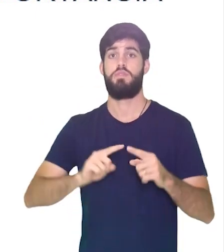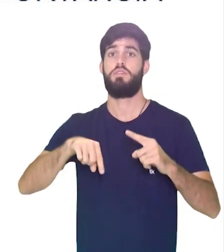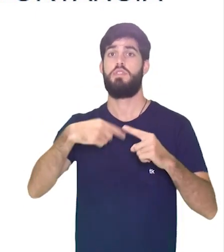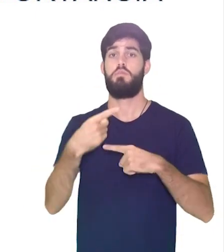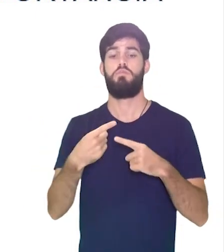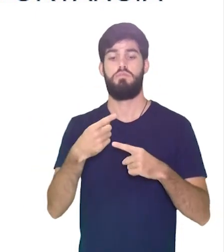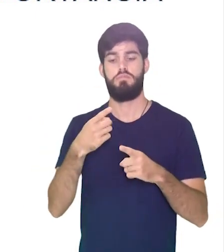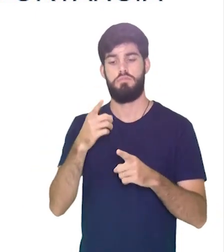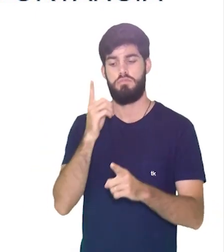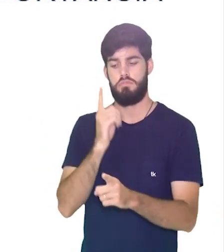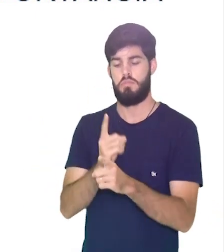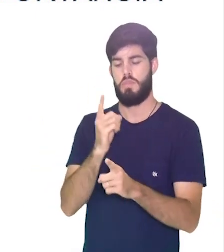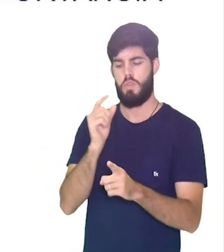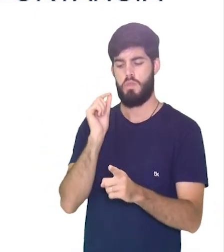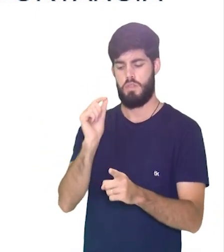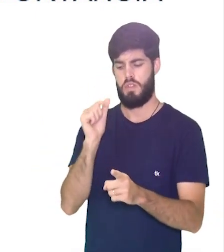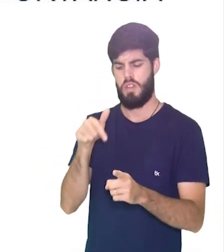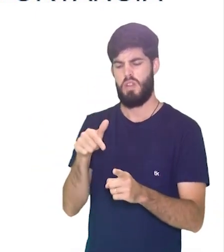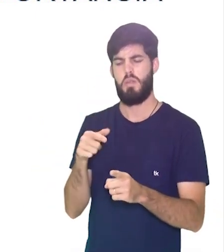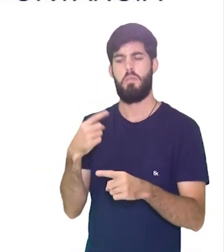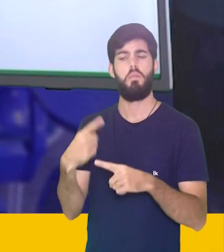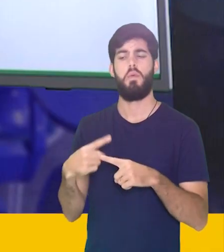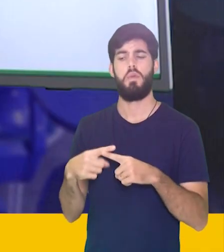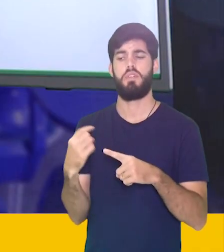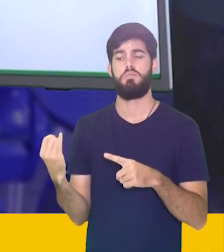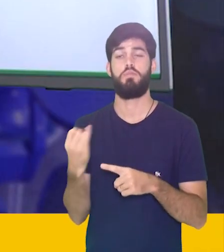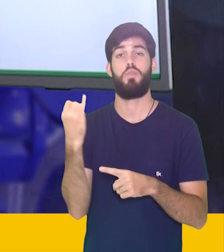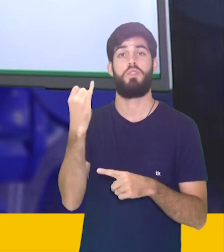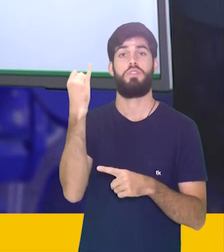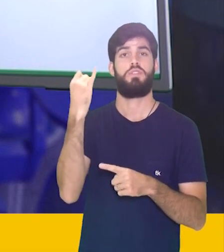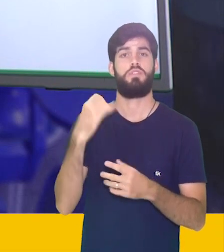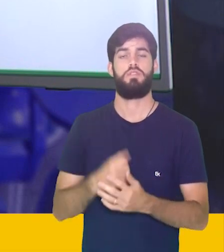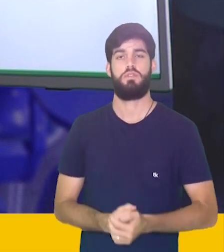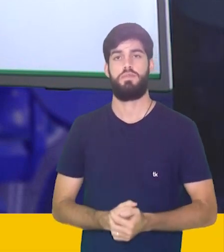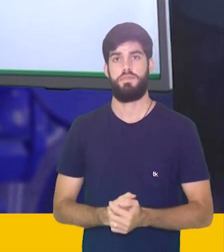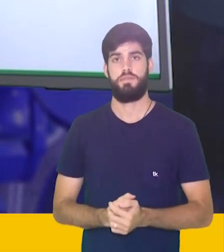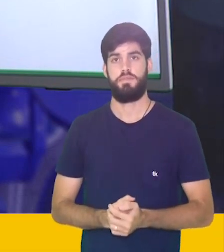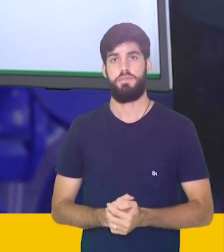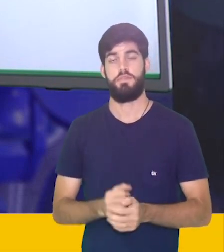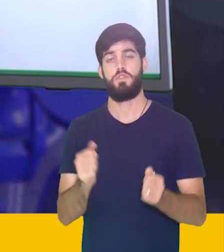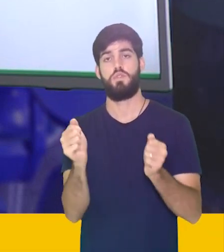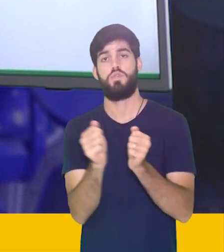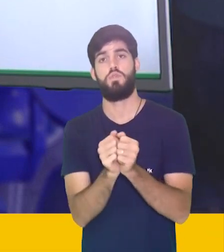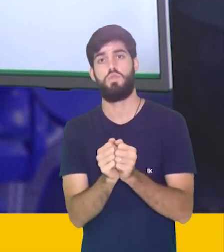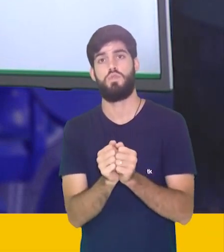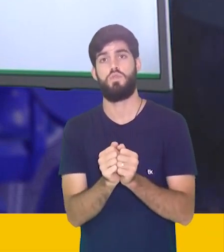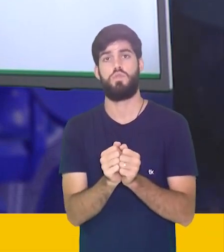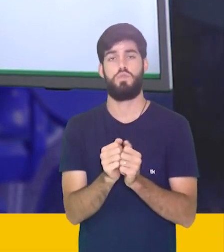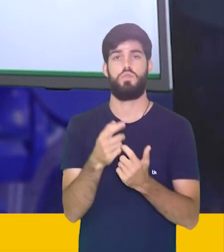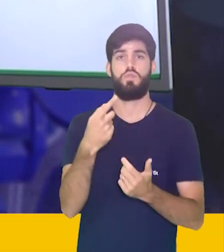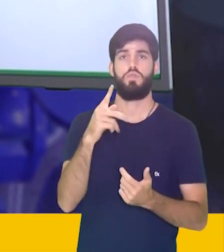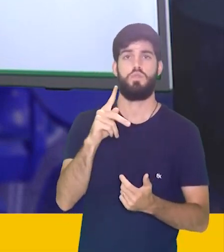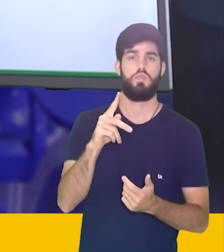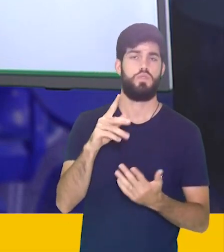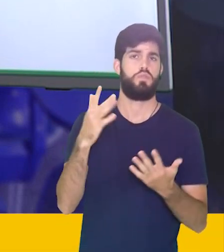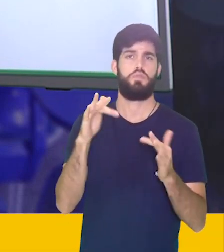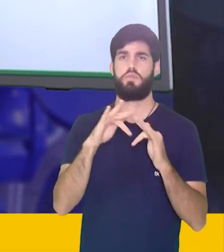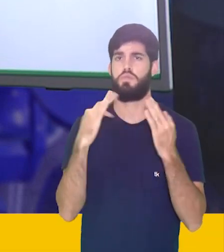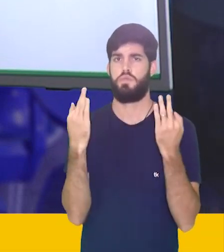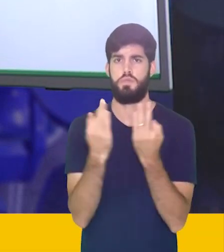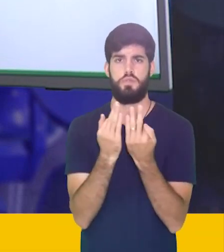seguida, identifique a importância disso para ela. Então aí você vai juntamente a